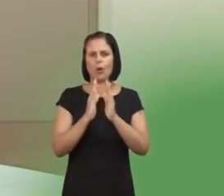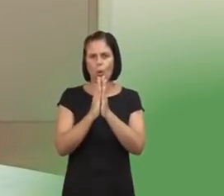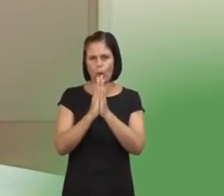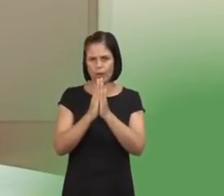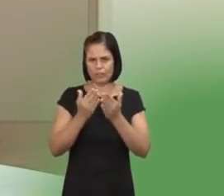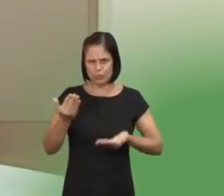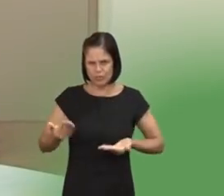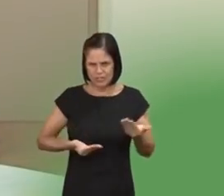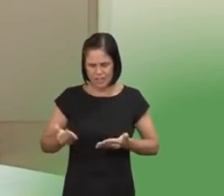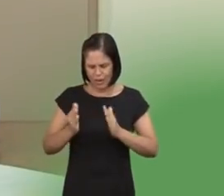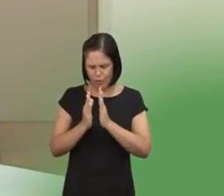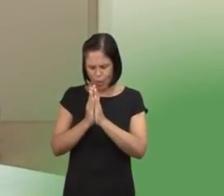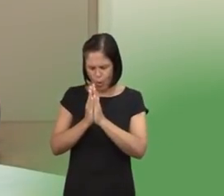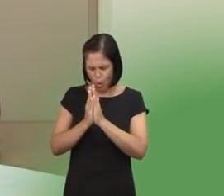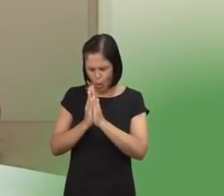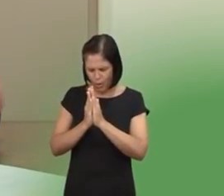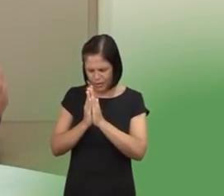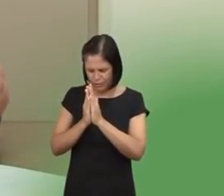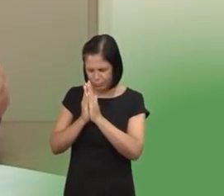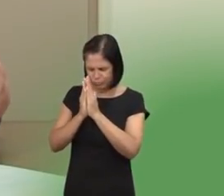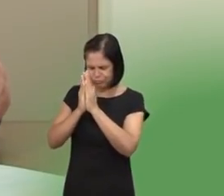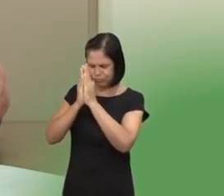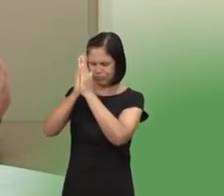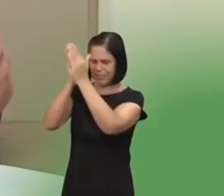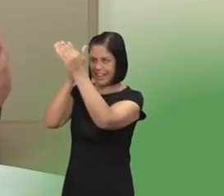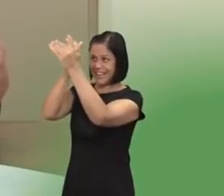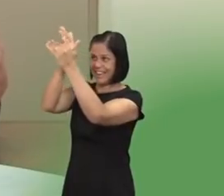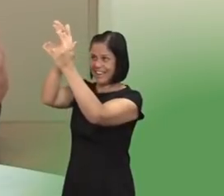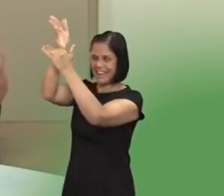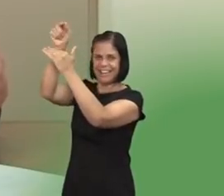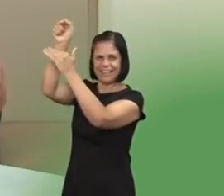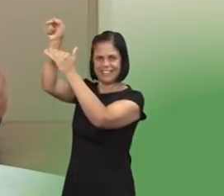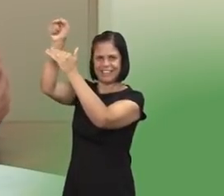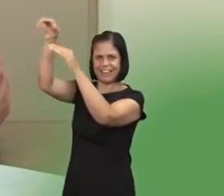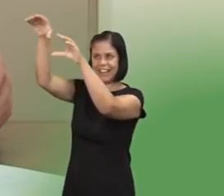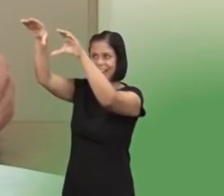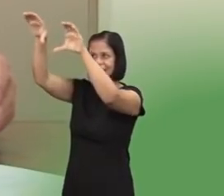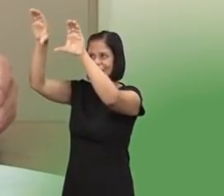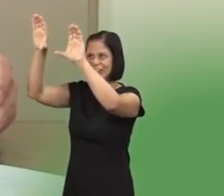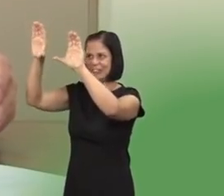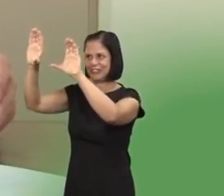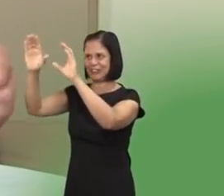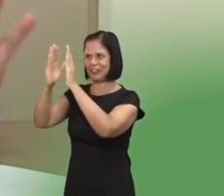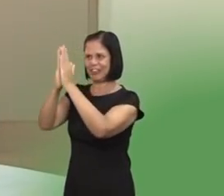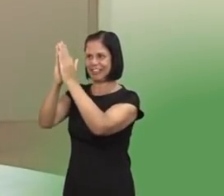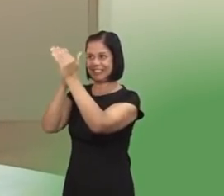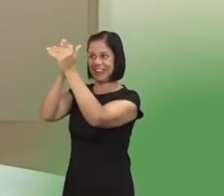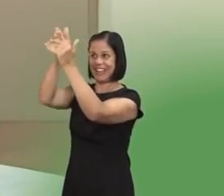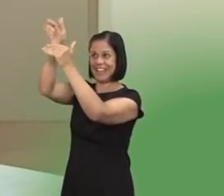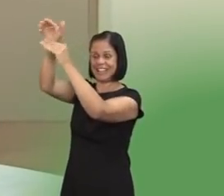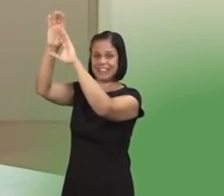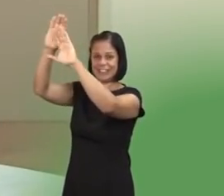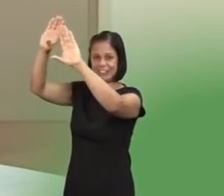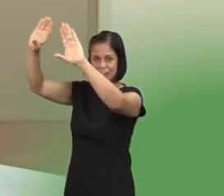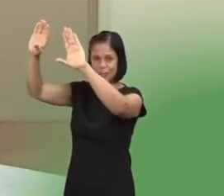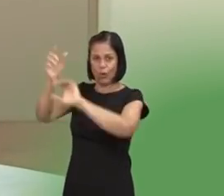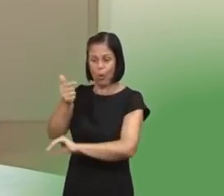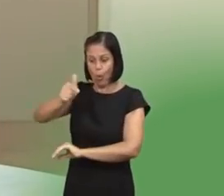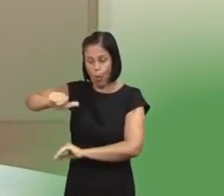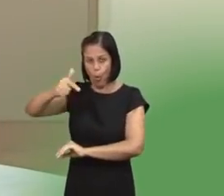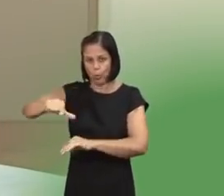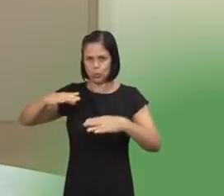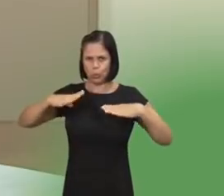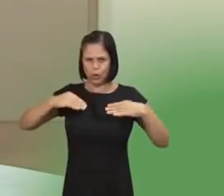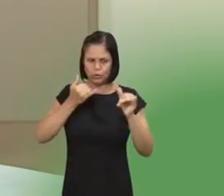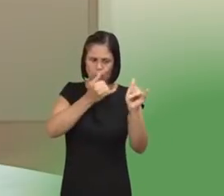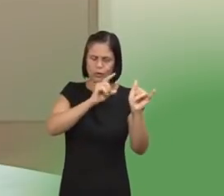as orações dos santos que estão subindo ao trono, levadas ali pelo outro anjo, né? Não era aqueles que iam tocar as trombetas, de